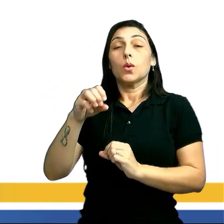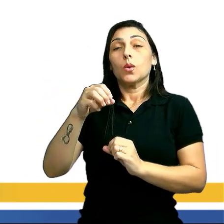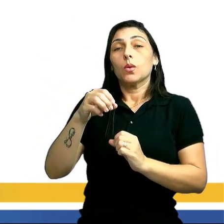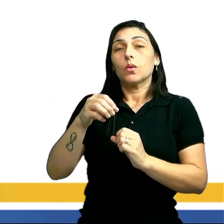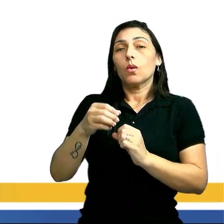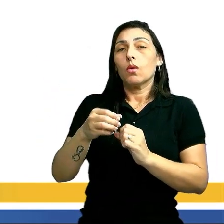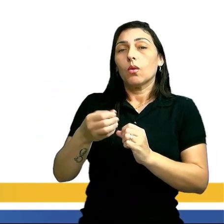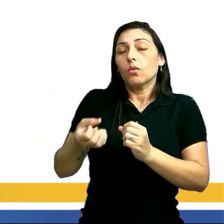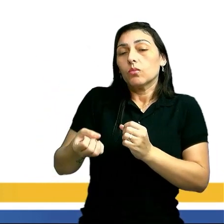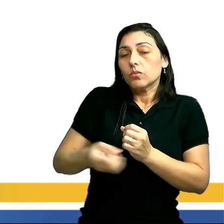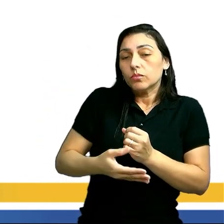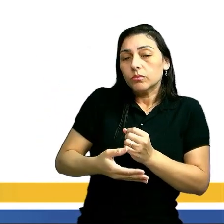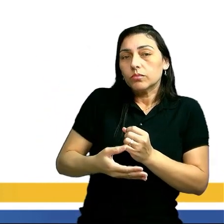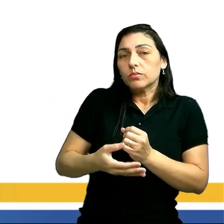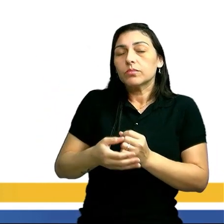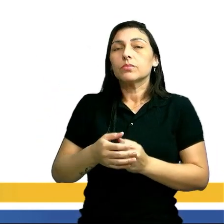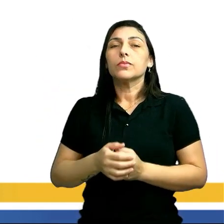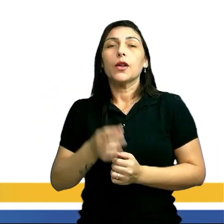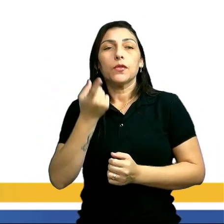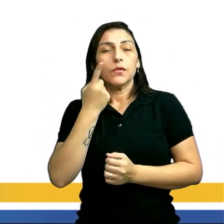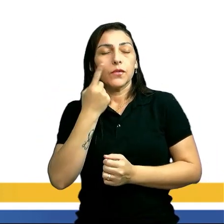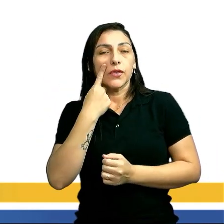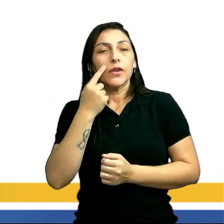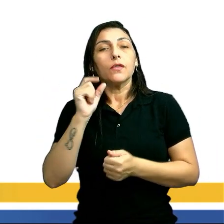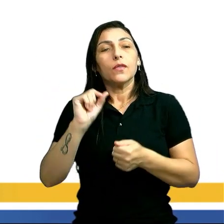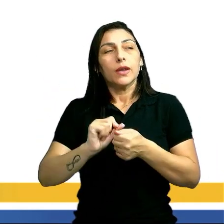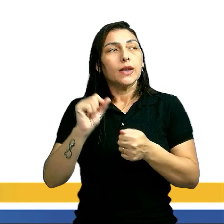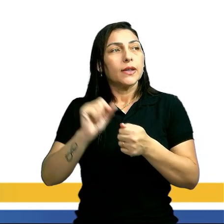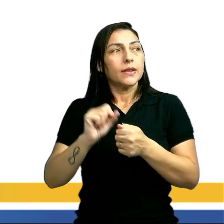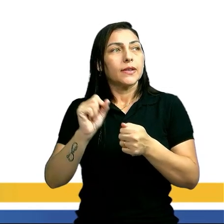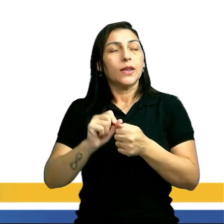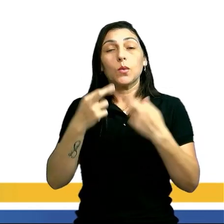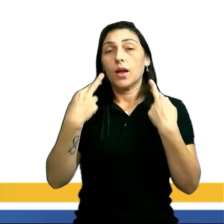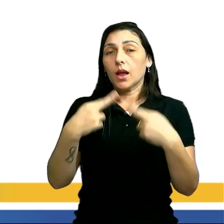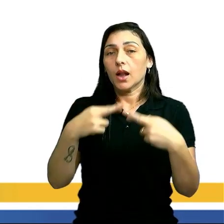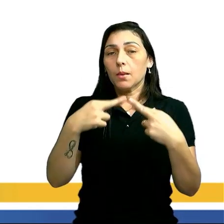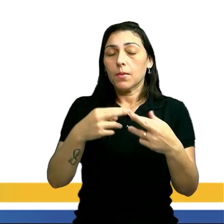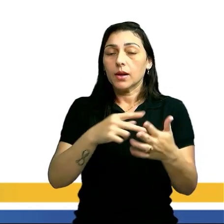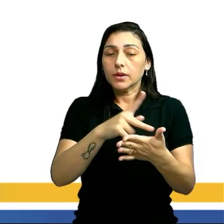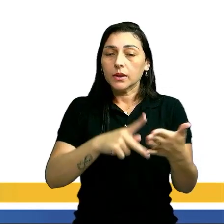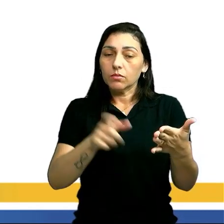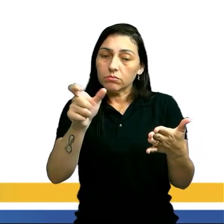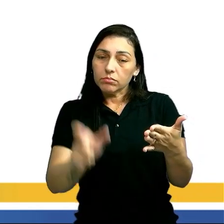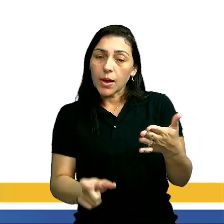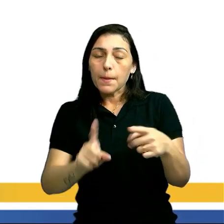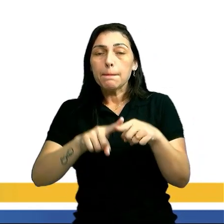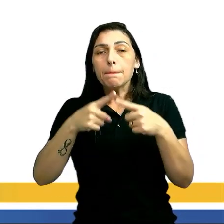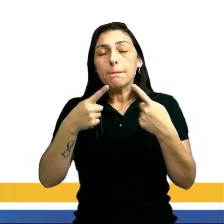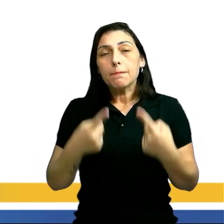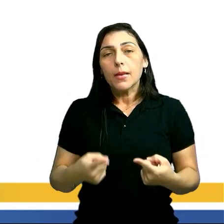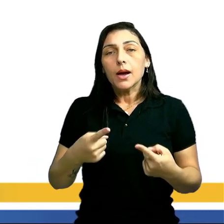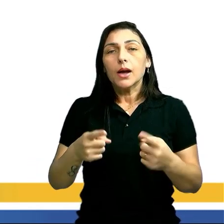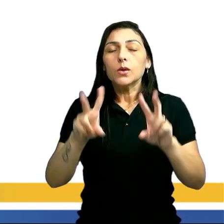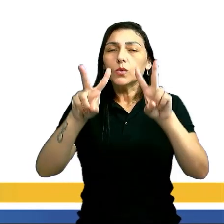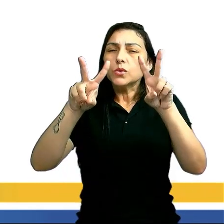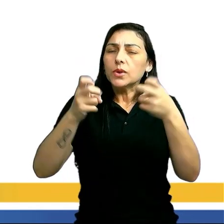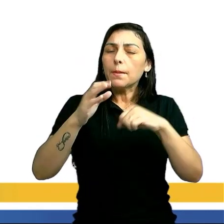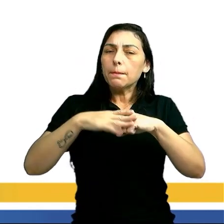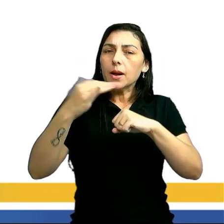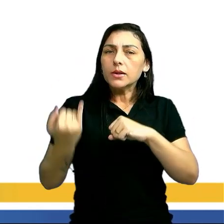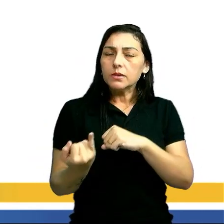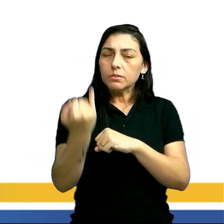moderno? Então aqui a gente vê que ele está fazendo uma crítica aos poetas, mas sobre os temas